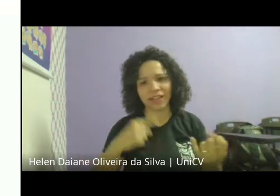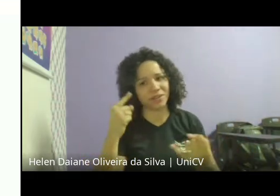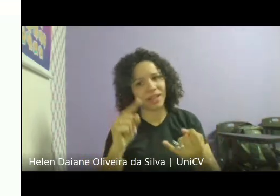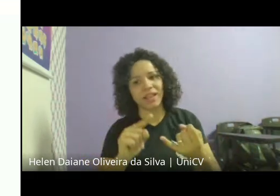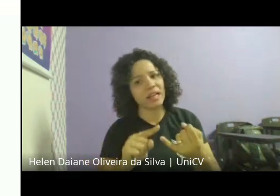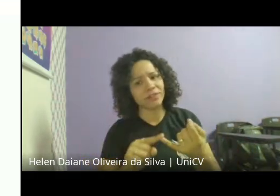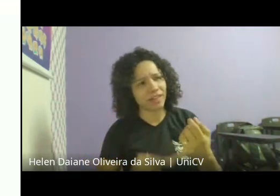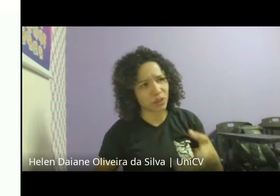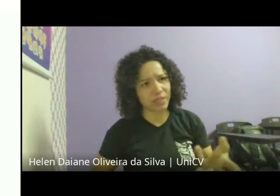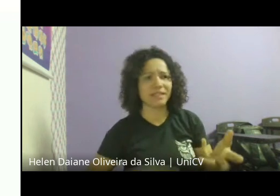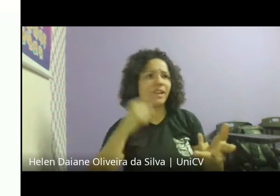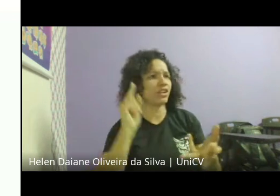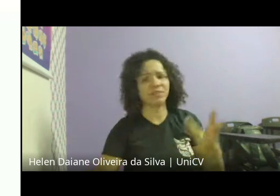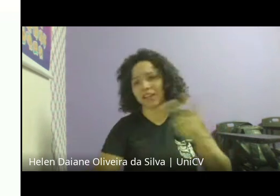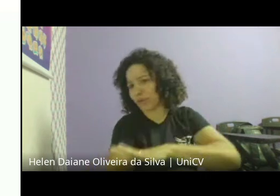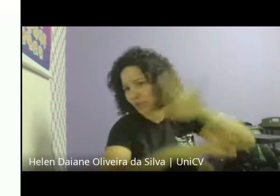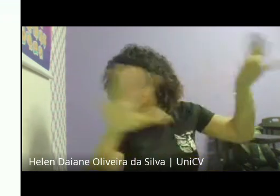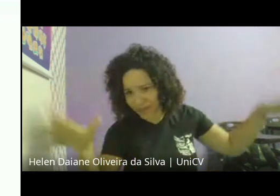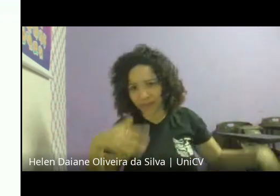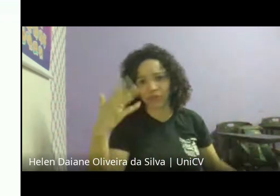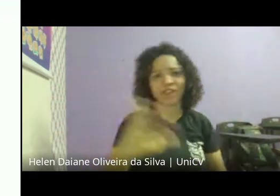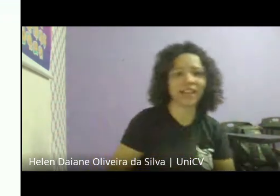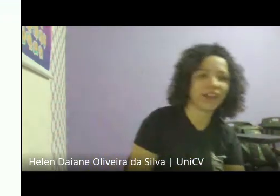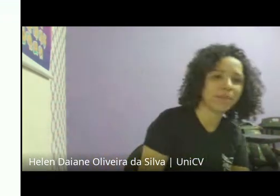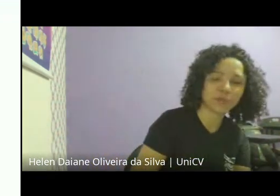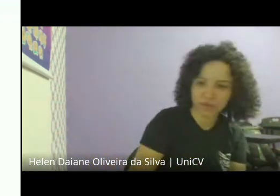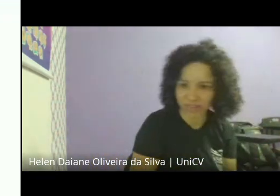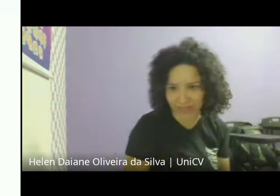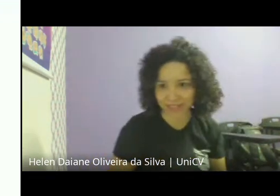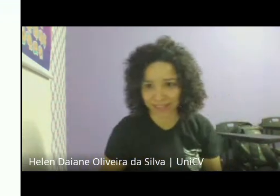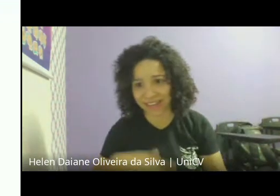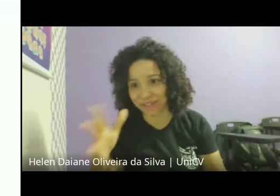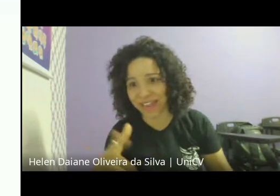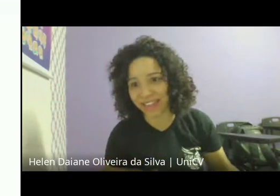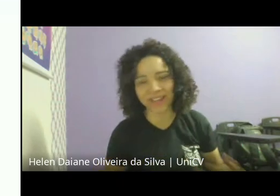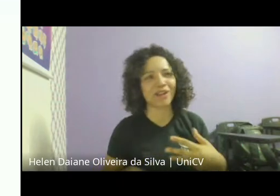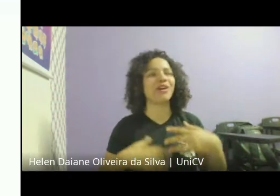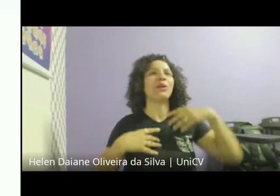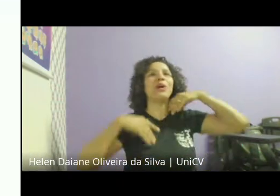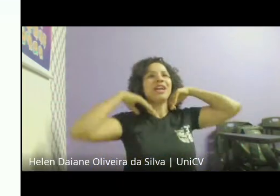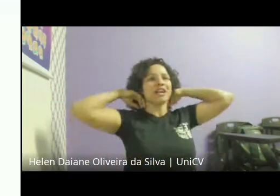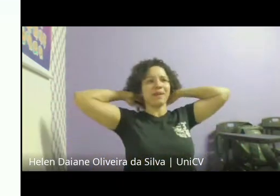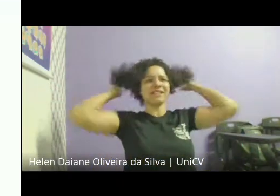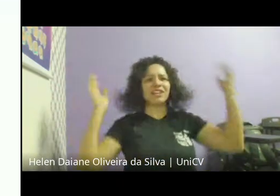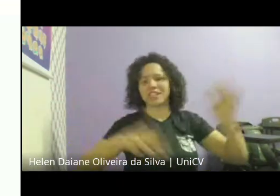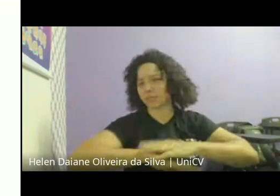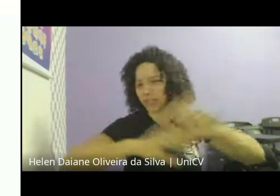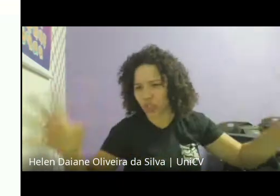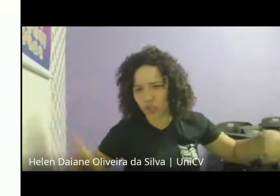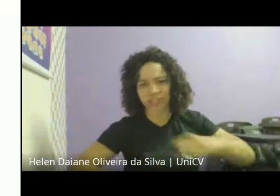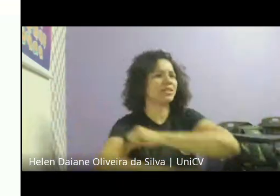Já falaram, né? Falaram do presidente, já falaram um monte de coisa. Assim, que eu não vou falar aqui na mídia para não ficar gravada o que ela falou, mas ela